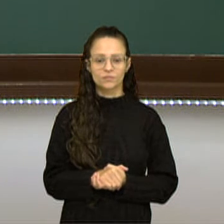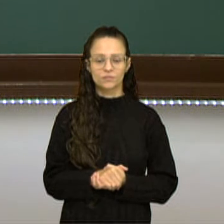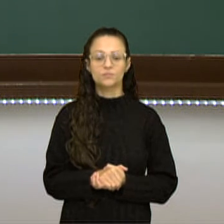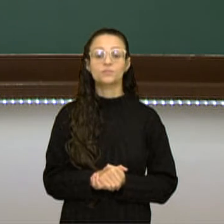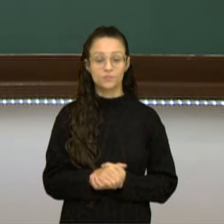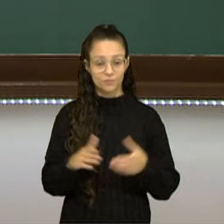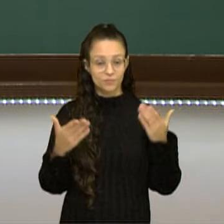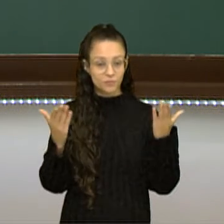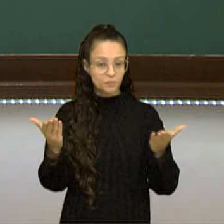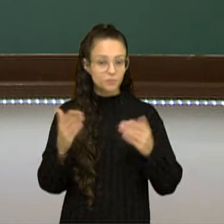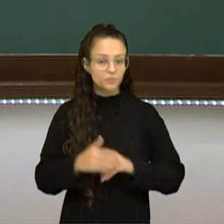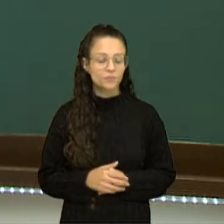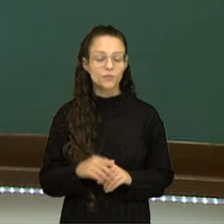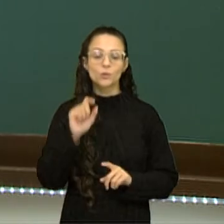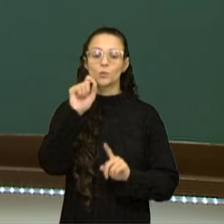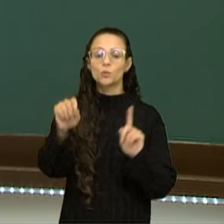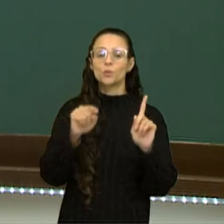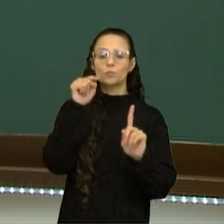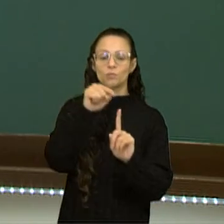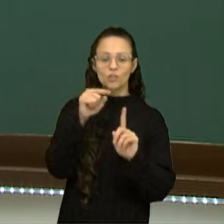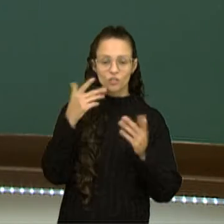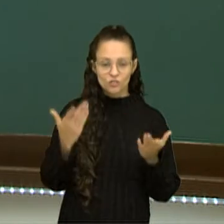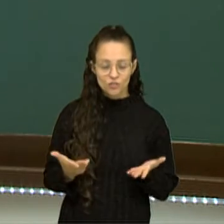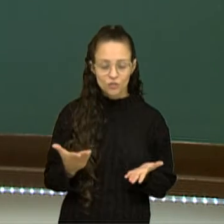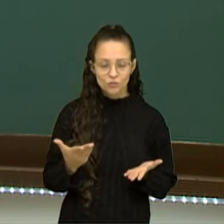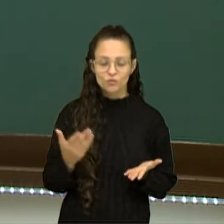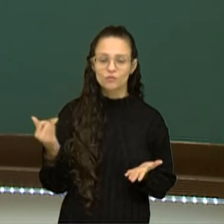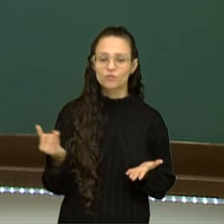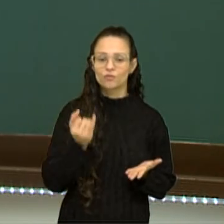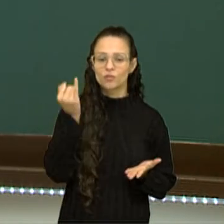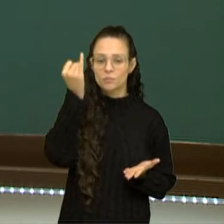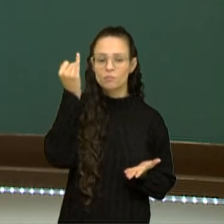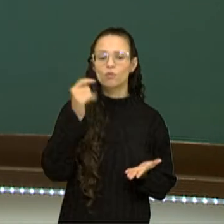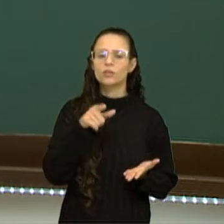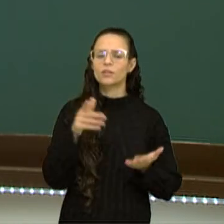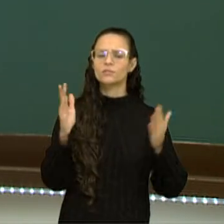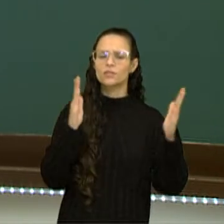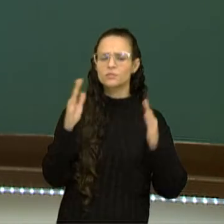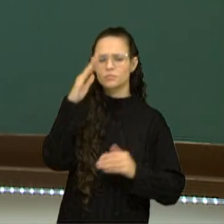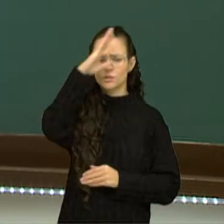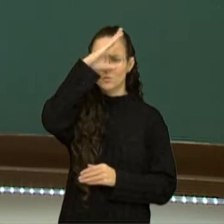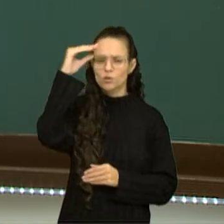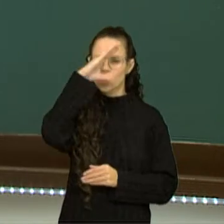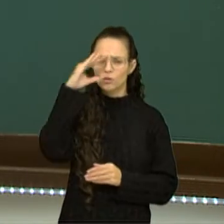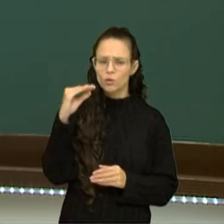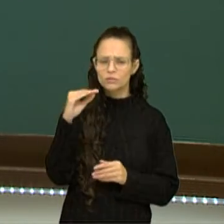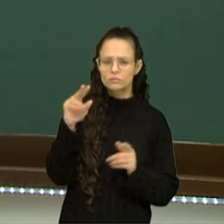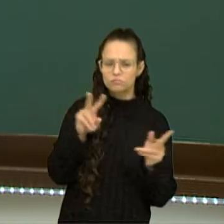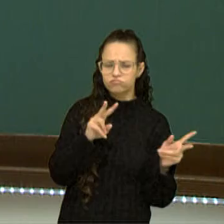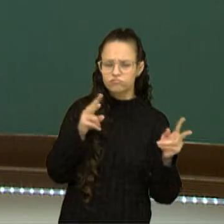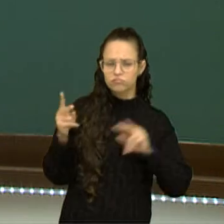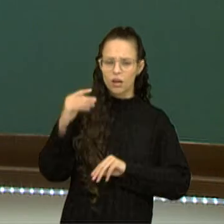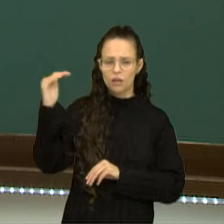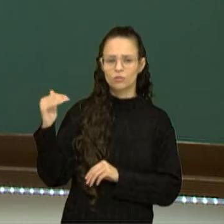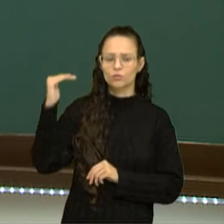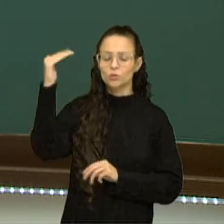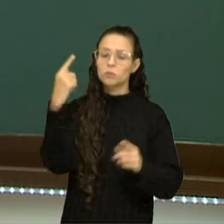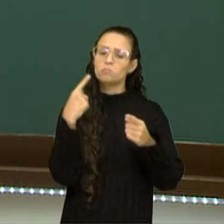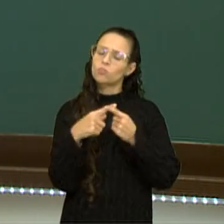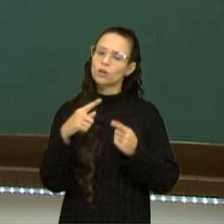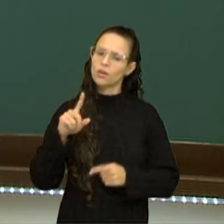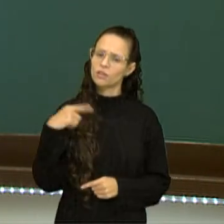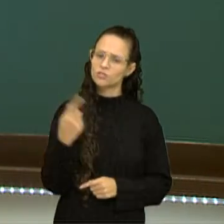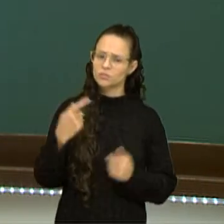E então, qual a finalidade, a importância da puberdade para os humanos? Por que a gente